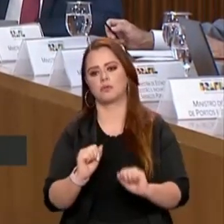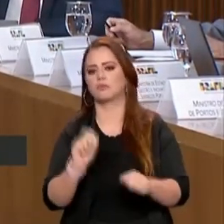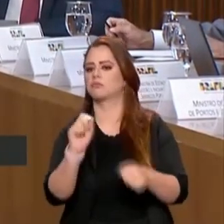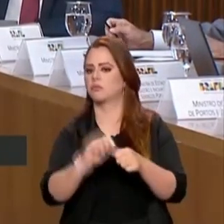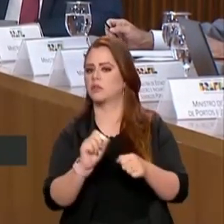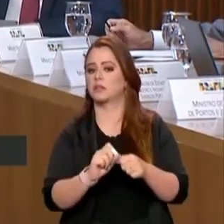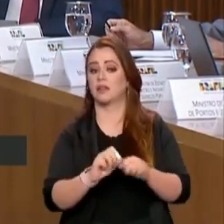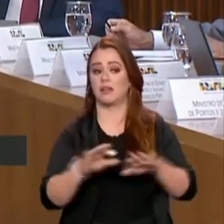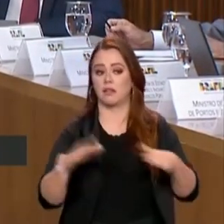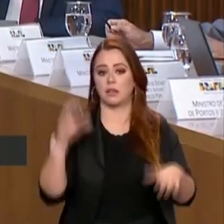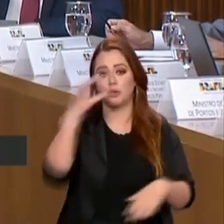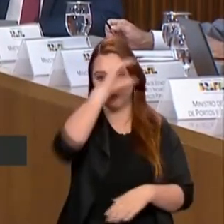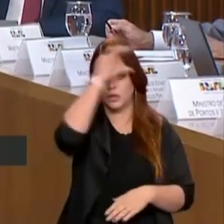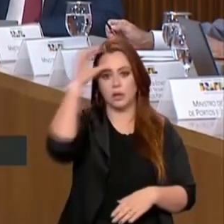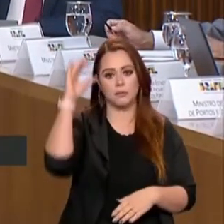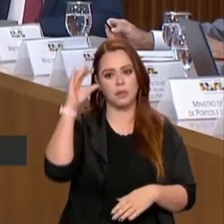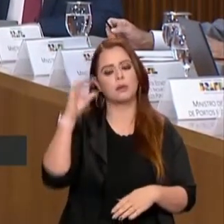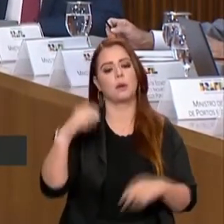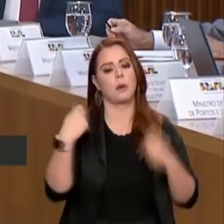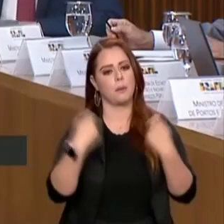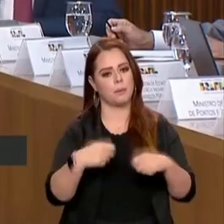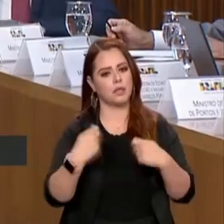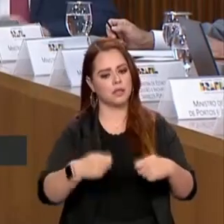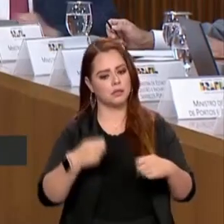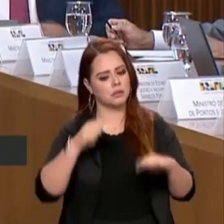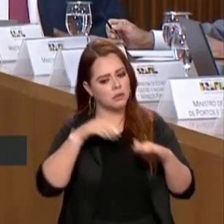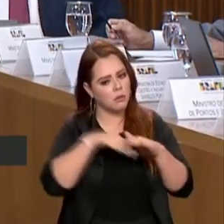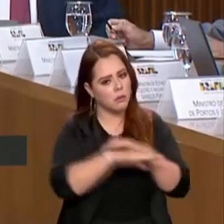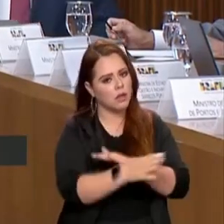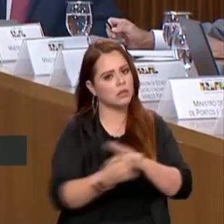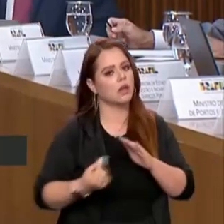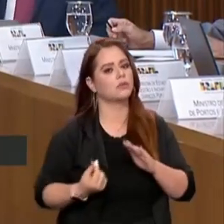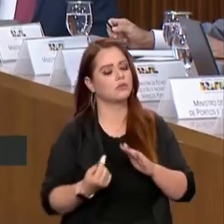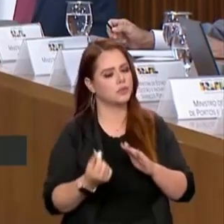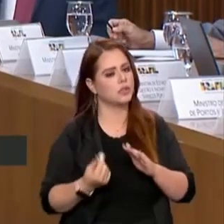uma verba reservada para fazer coisas novas que não estavam previstas no seu orçamento.